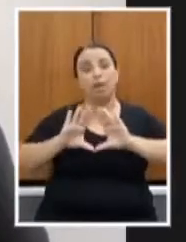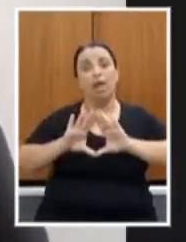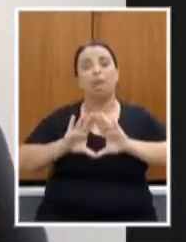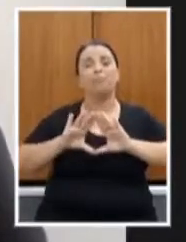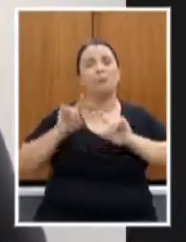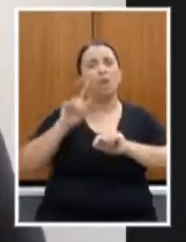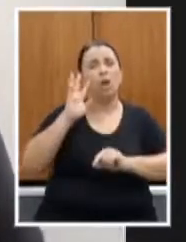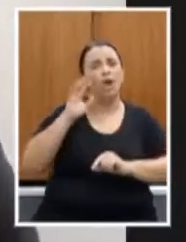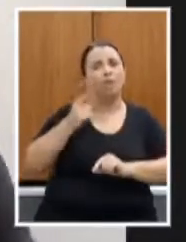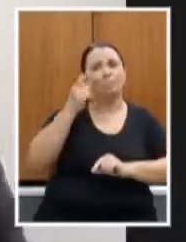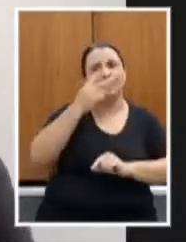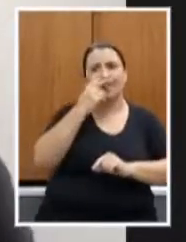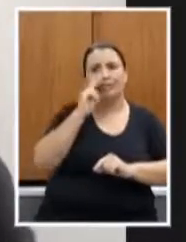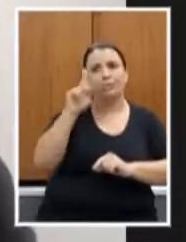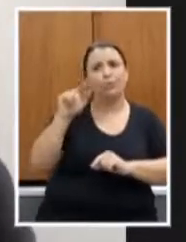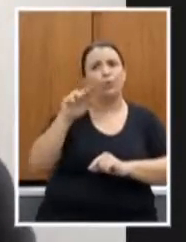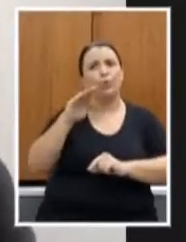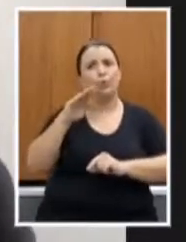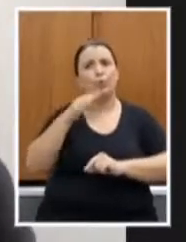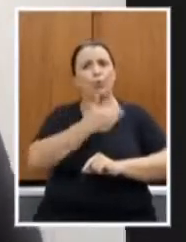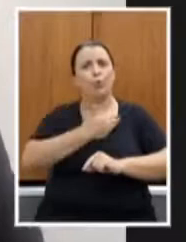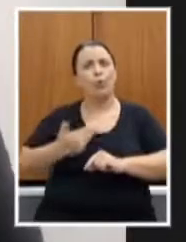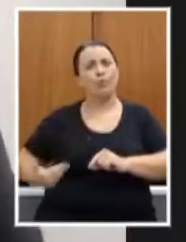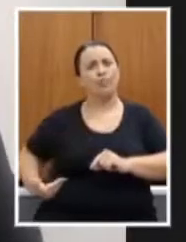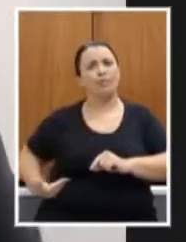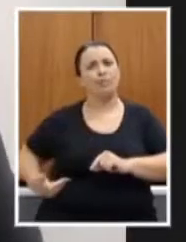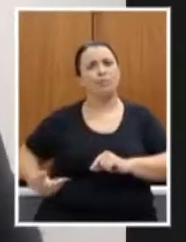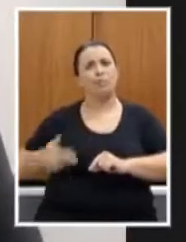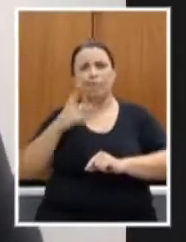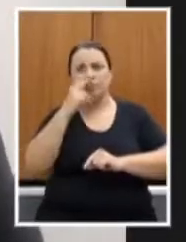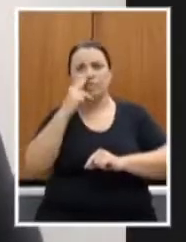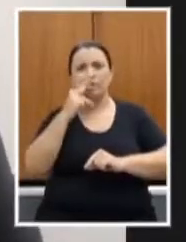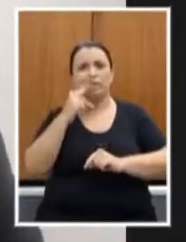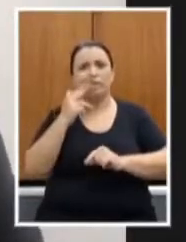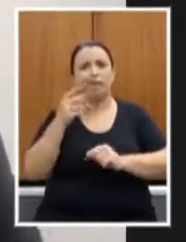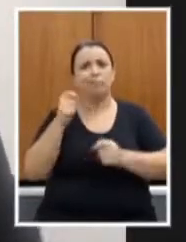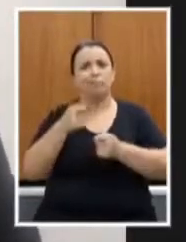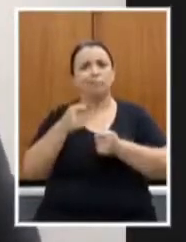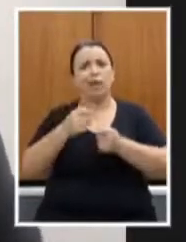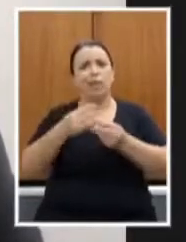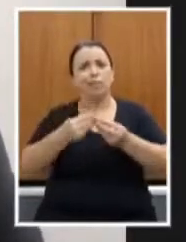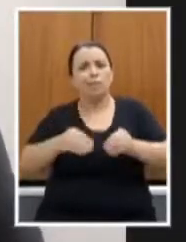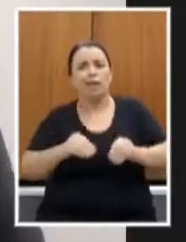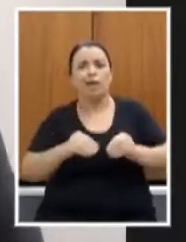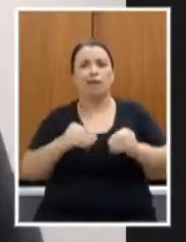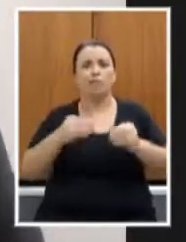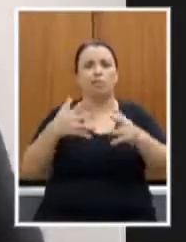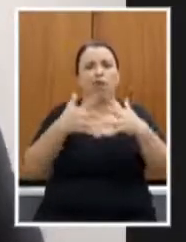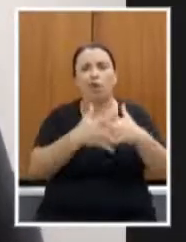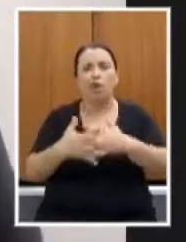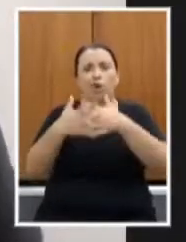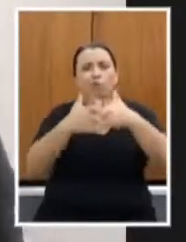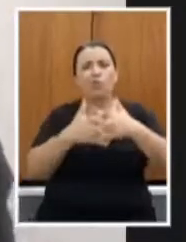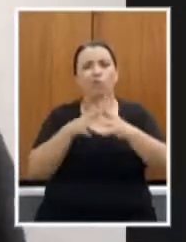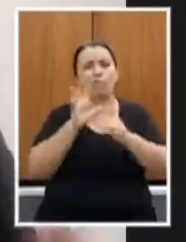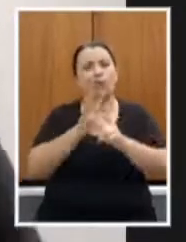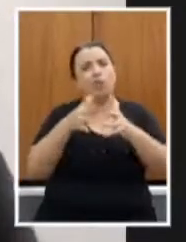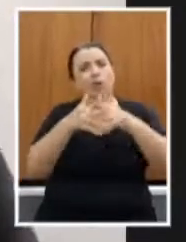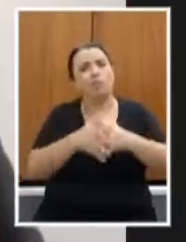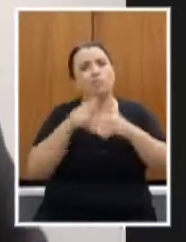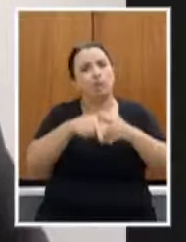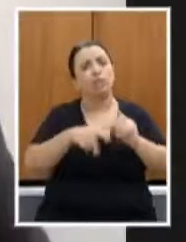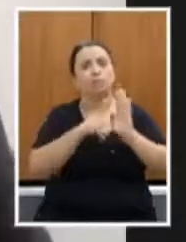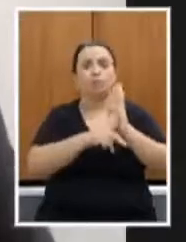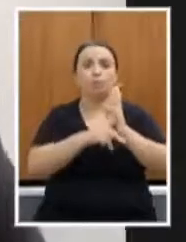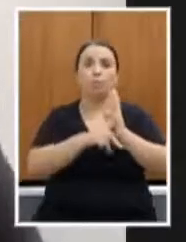está tentando desfigurá-lo. Então, eu vou pedir também o apoio, né? Porque aí a gente pode chegar num acordo em torno